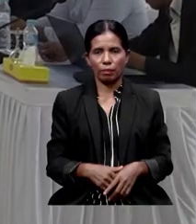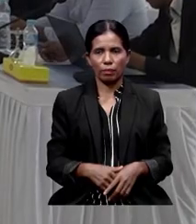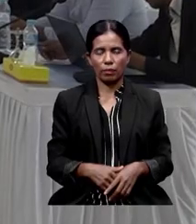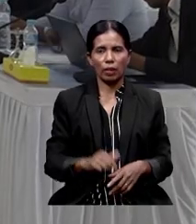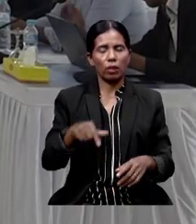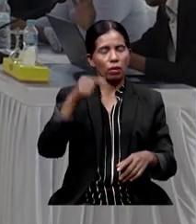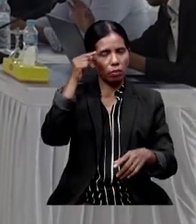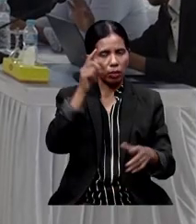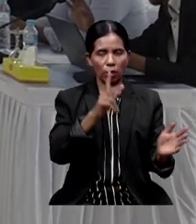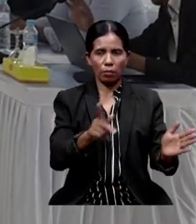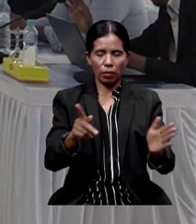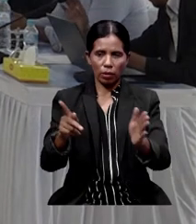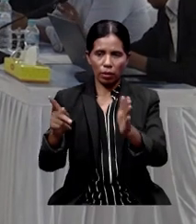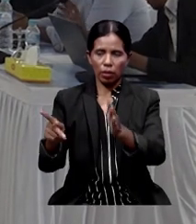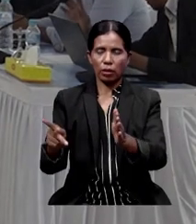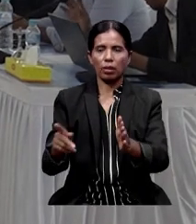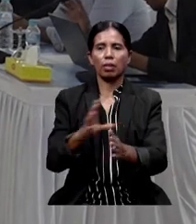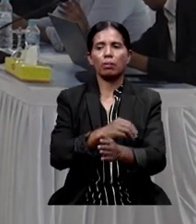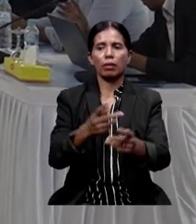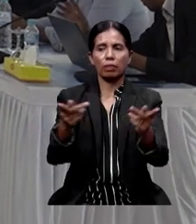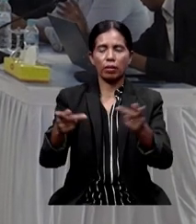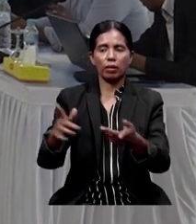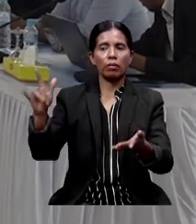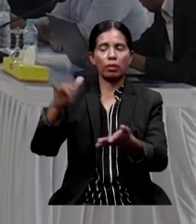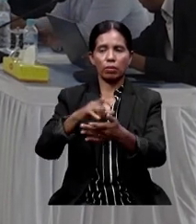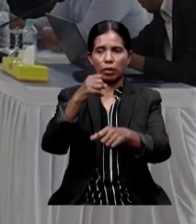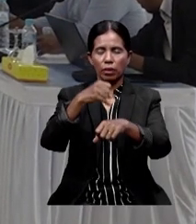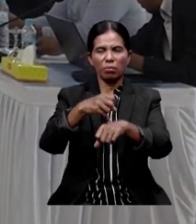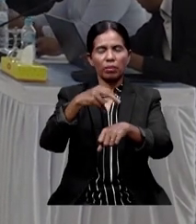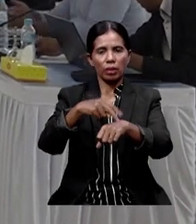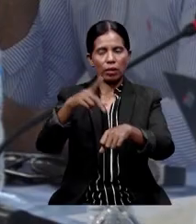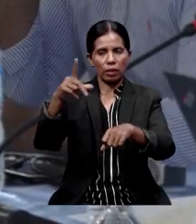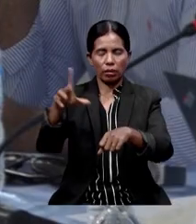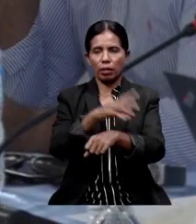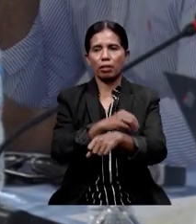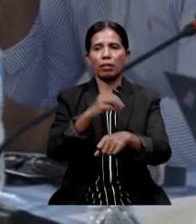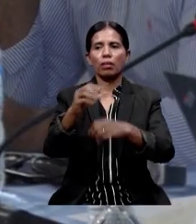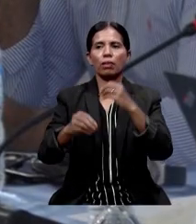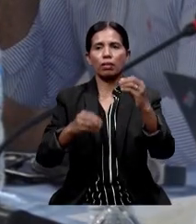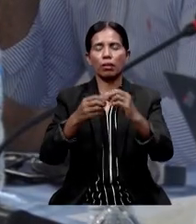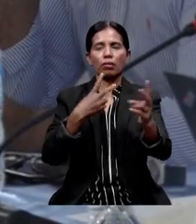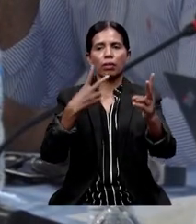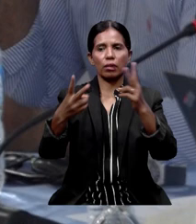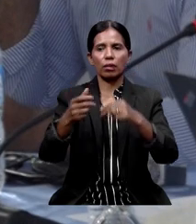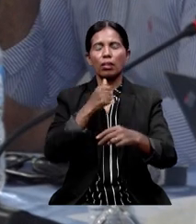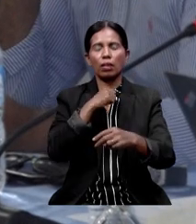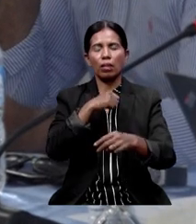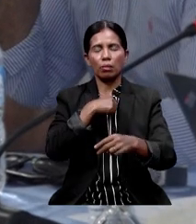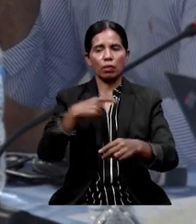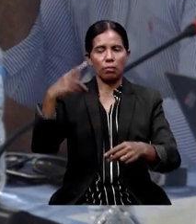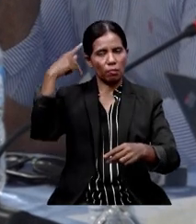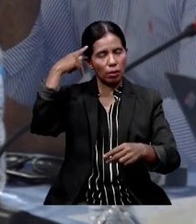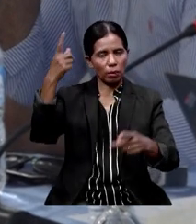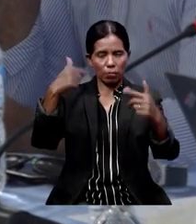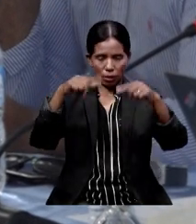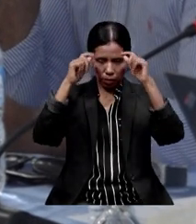Governo plano to halo reabilitação basala VIP Aeroporto Internacional Nicolau Lobato relaciona o visita Papa Francisco mai Timor